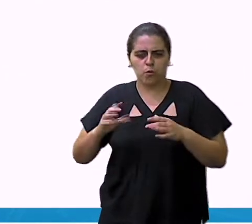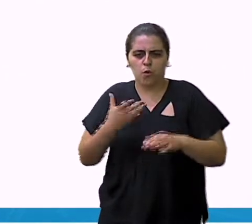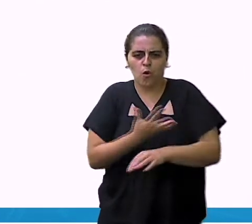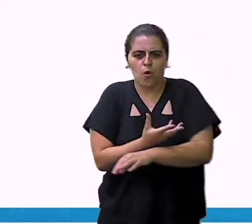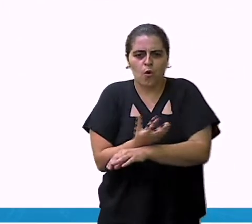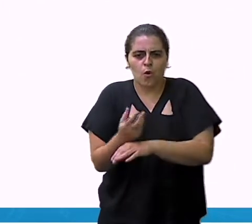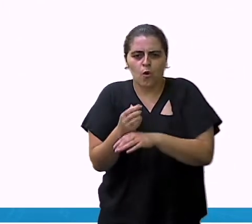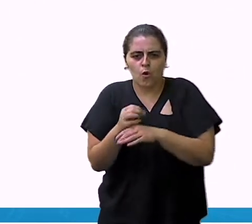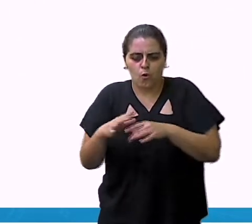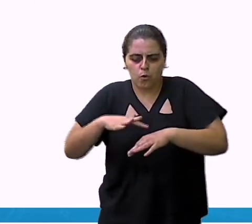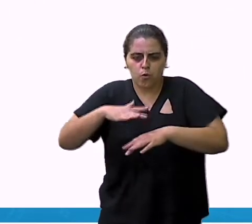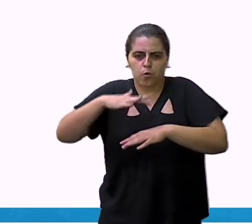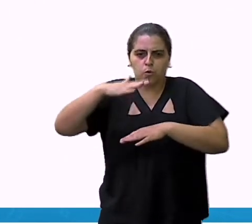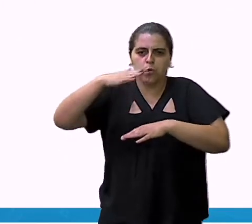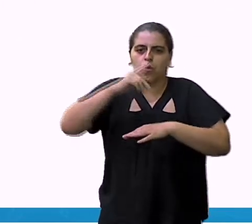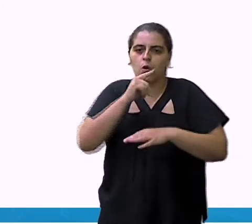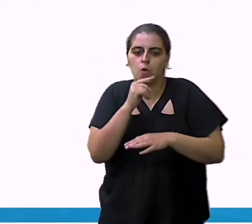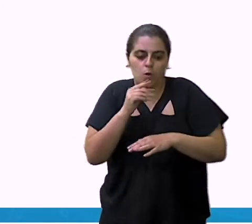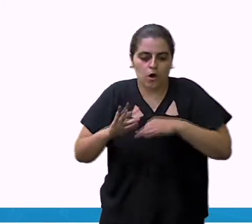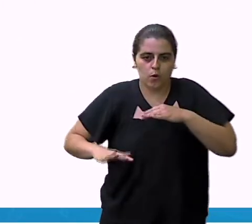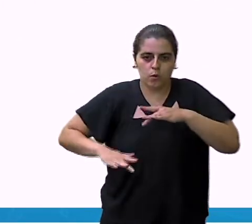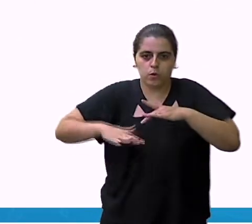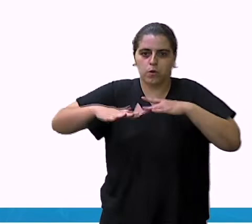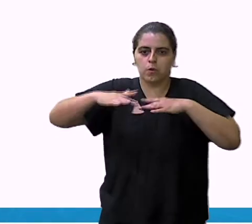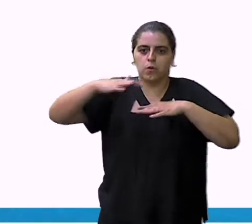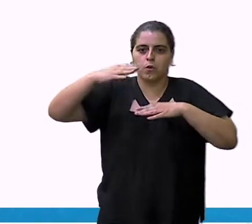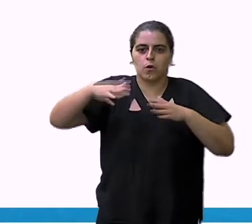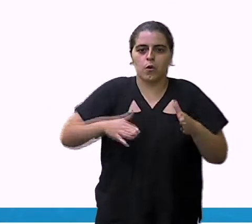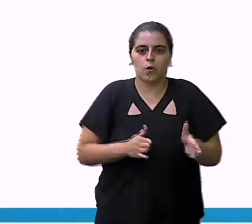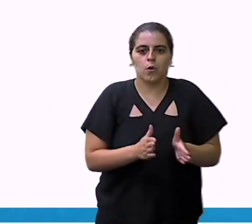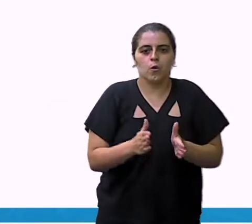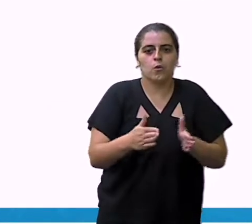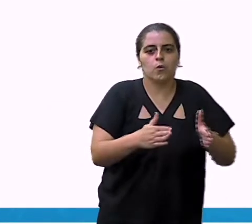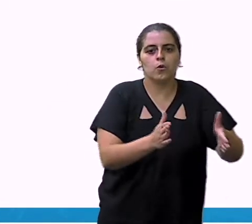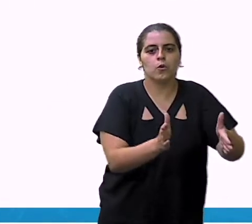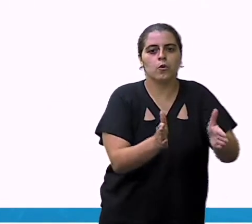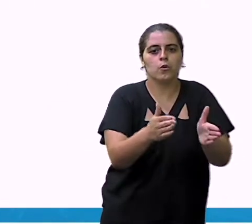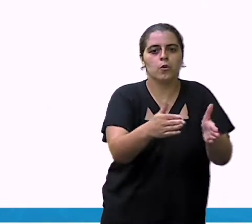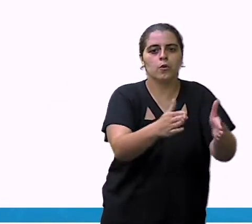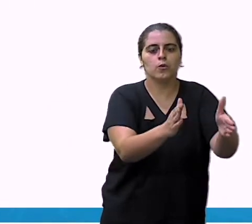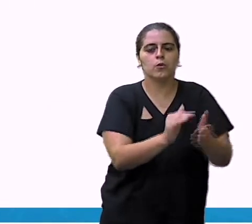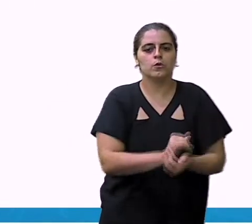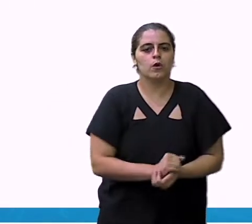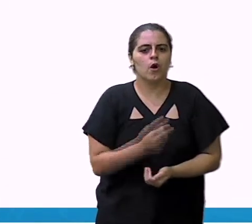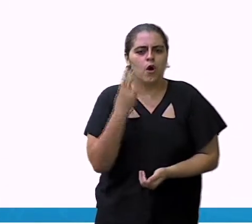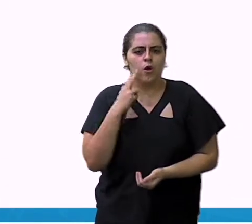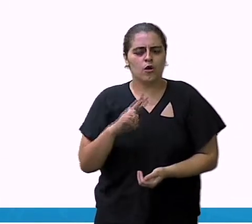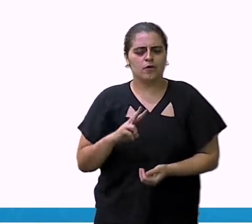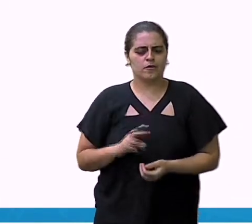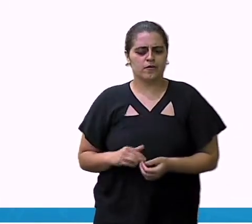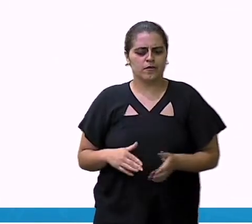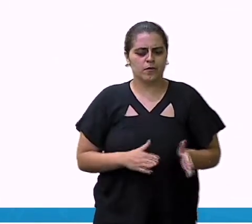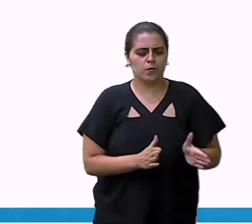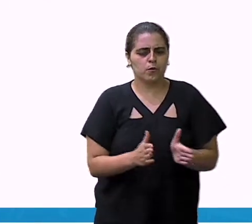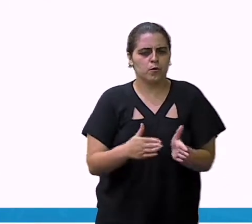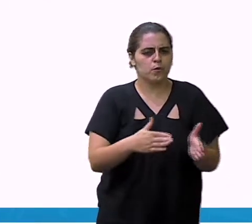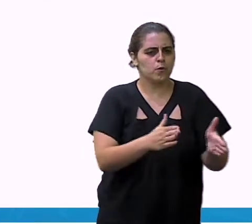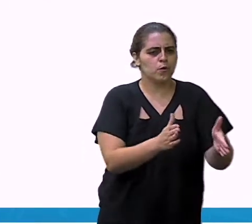enchendo, enchendo, surge o rio. E ele vai fazer um percurso. Ele fica parado